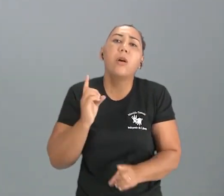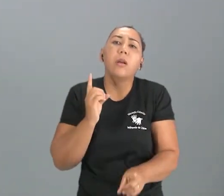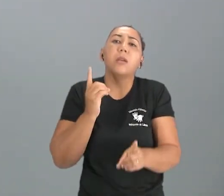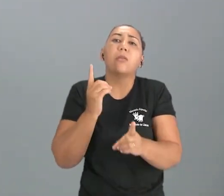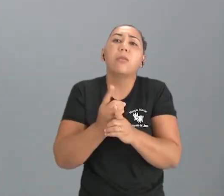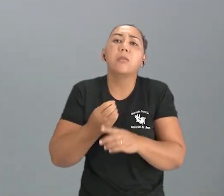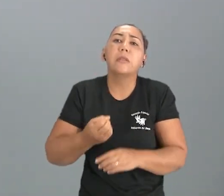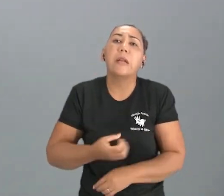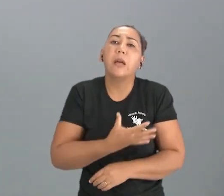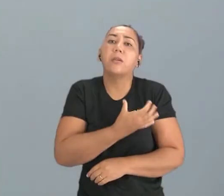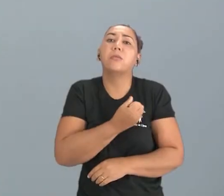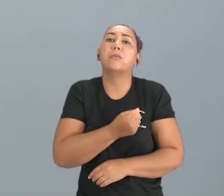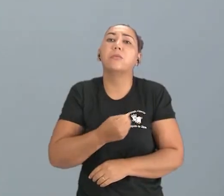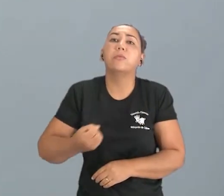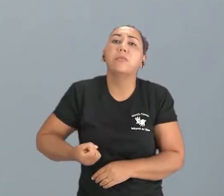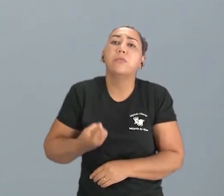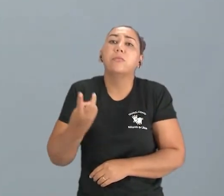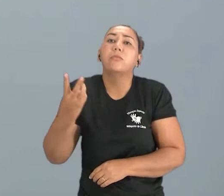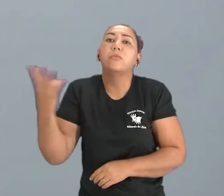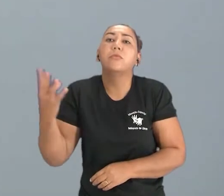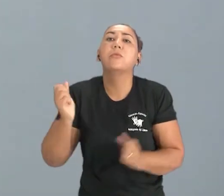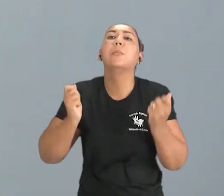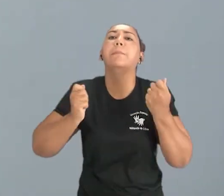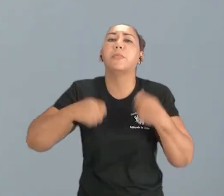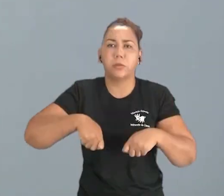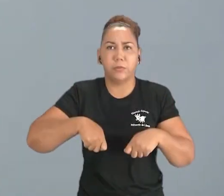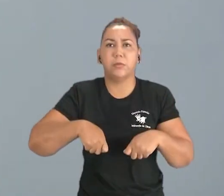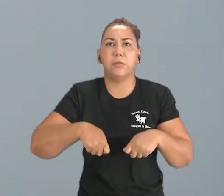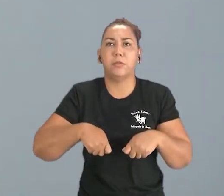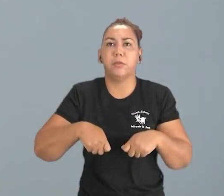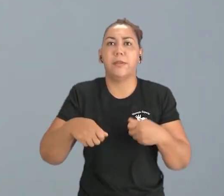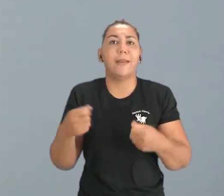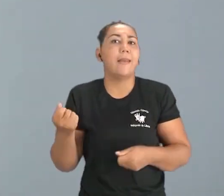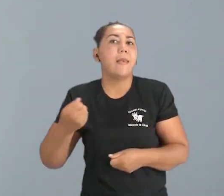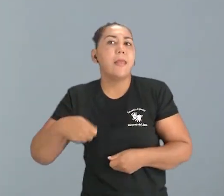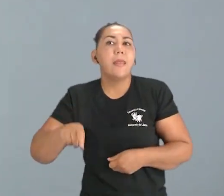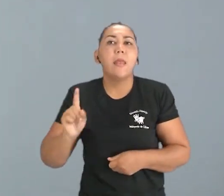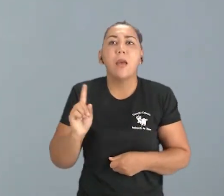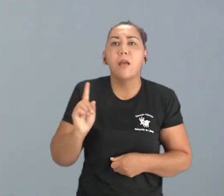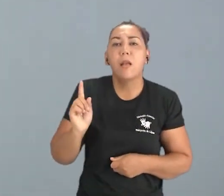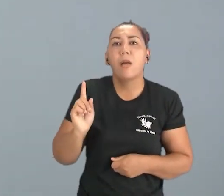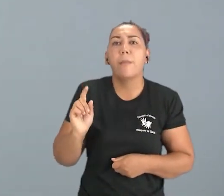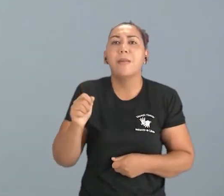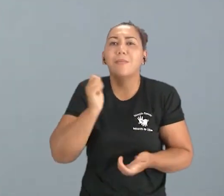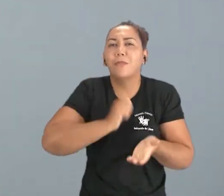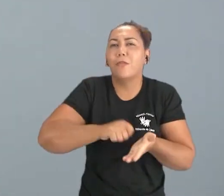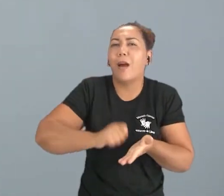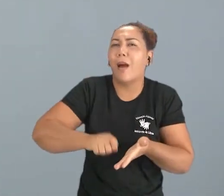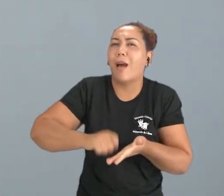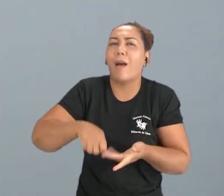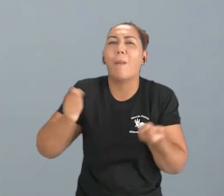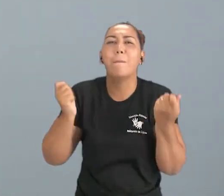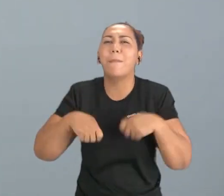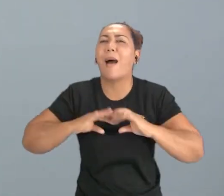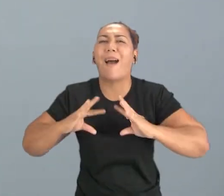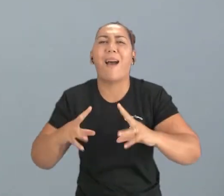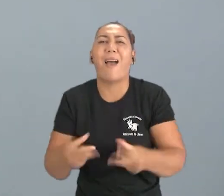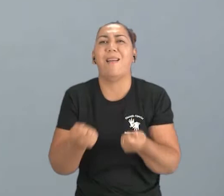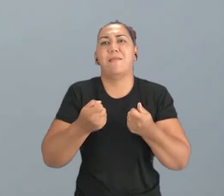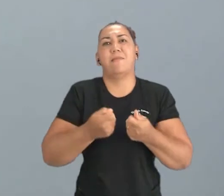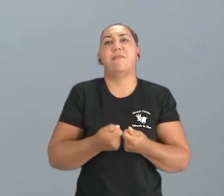a quantidade aí de possibilidades. Então, para isso, você não precisa escrever todas as opções que você